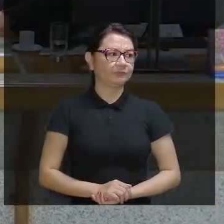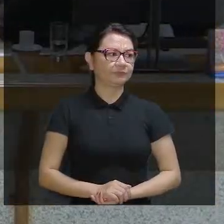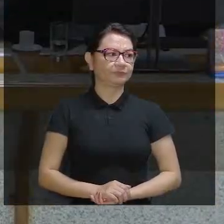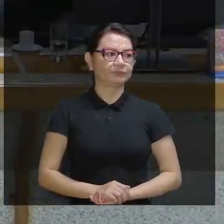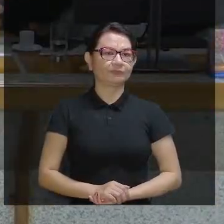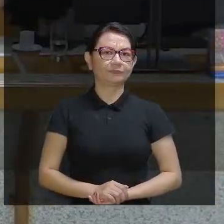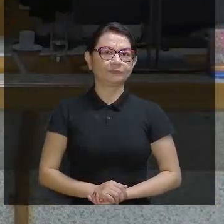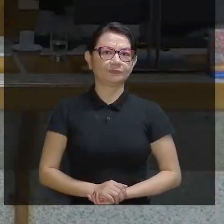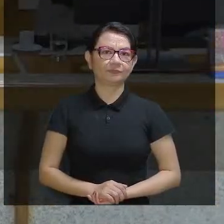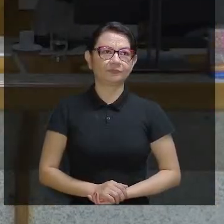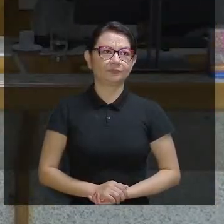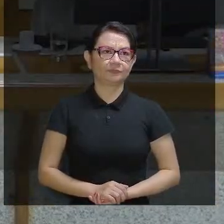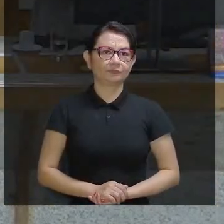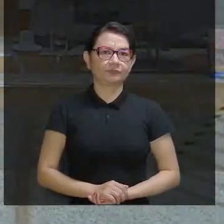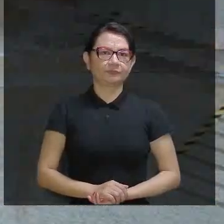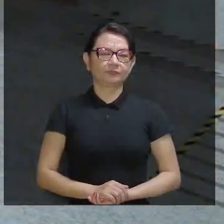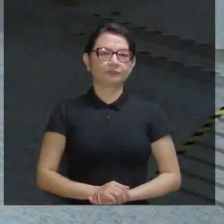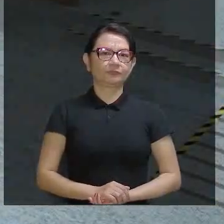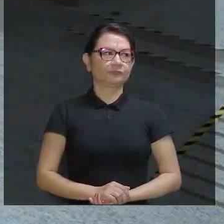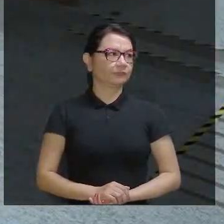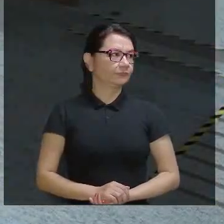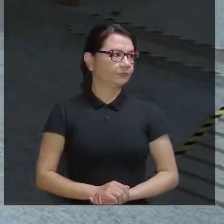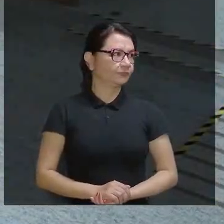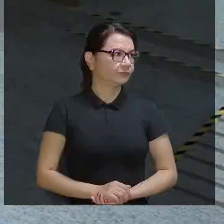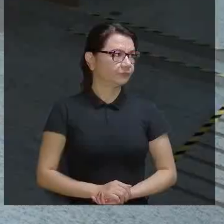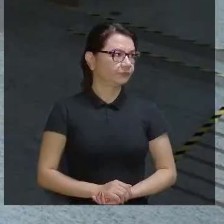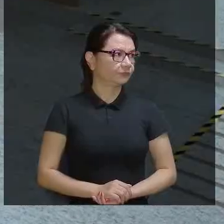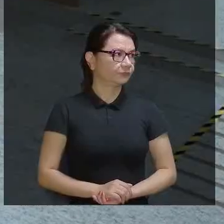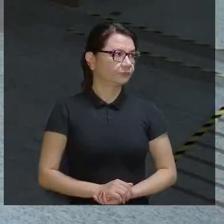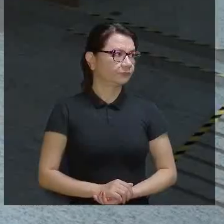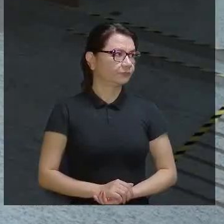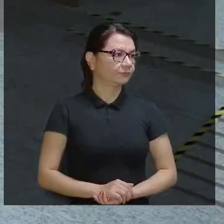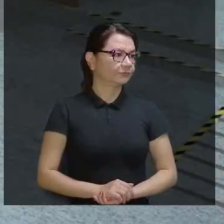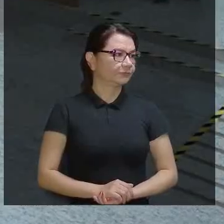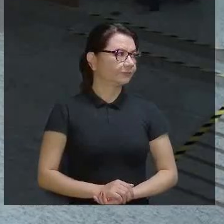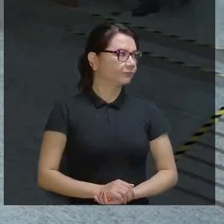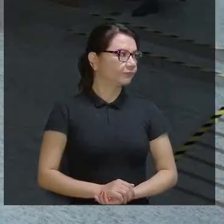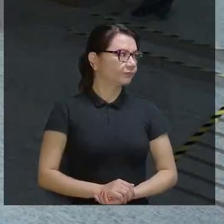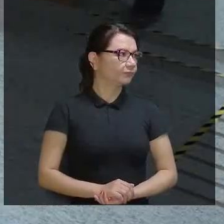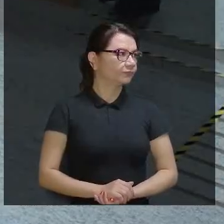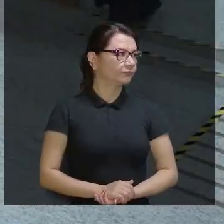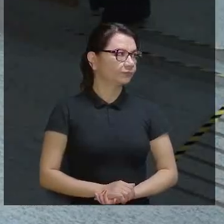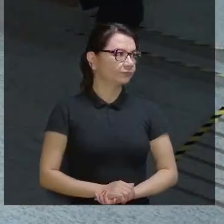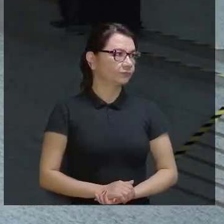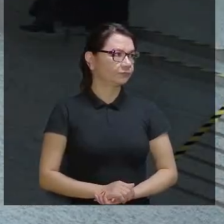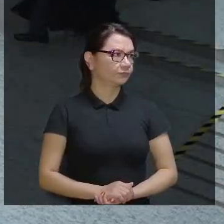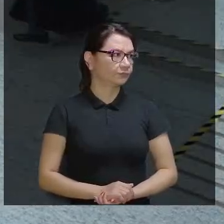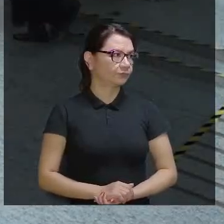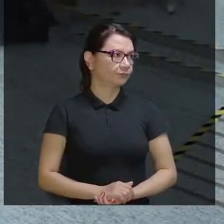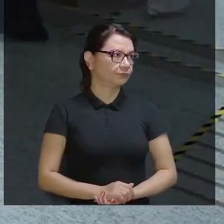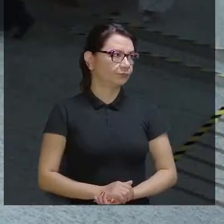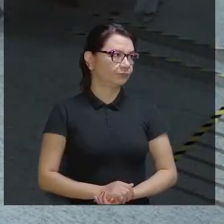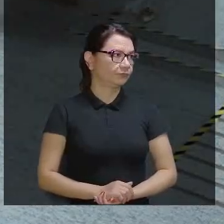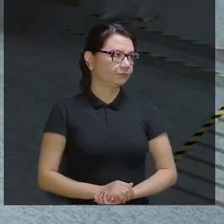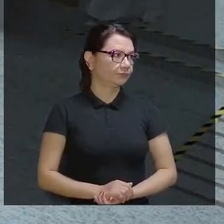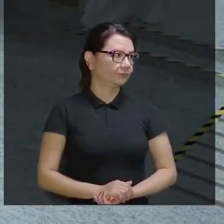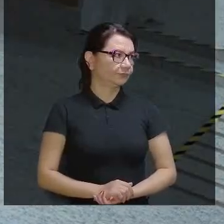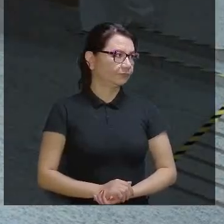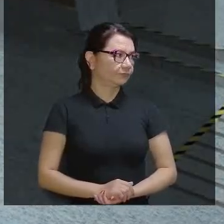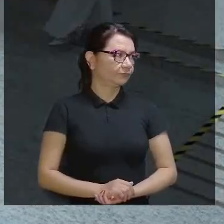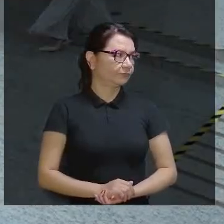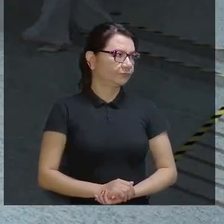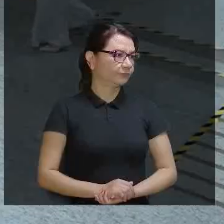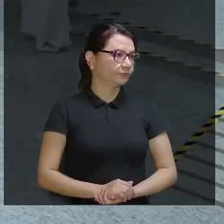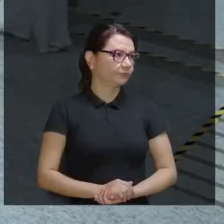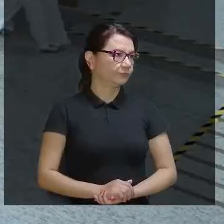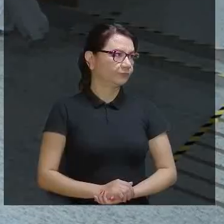Foco na bancada central. Imagem ampla do plenário. Desembargador Carmo Antônio se